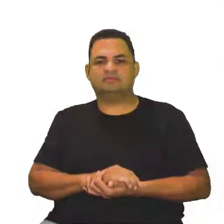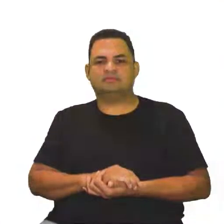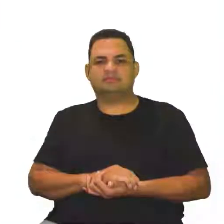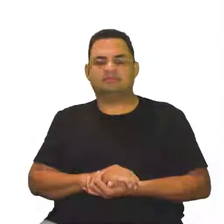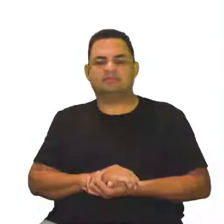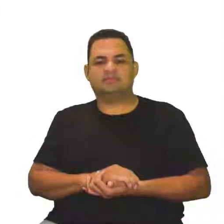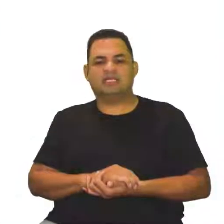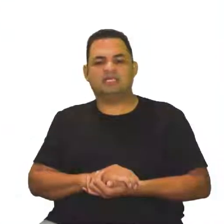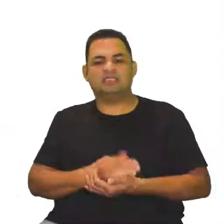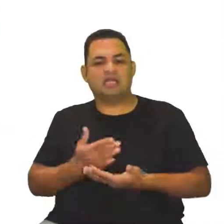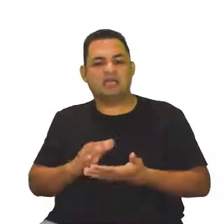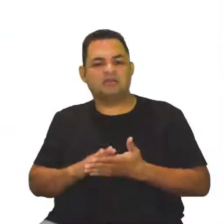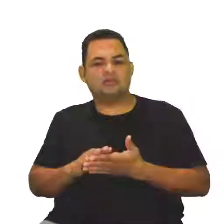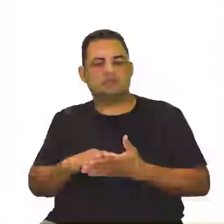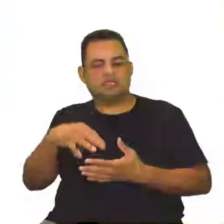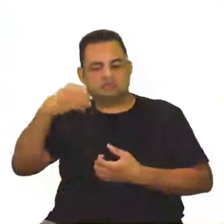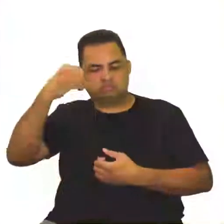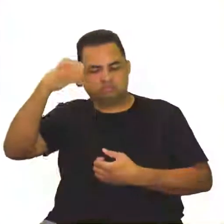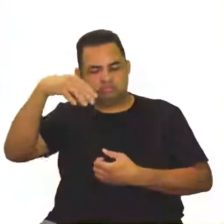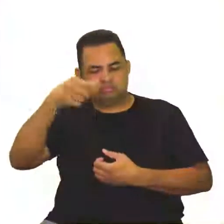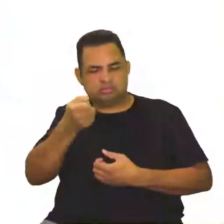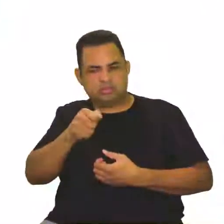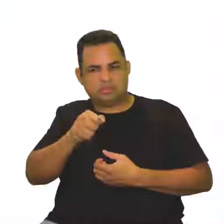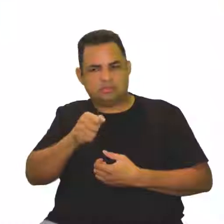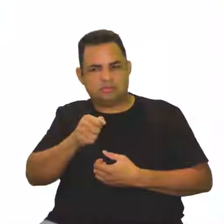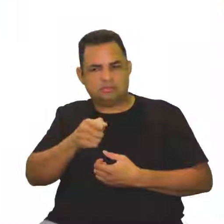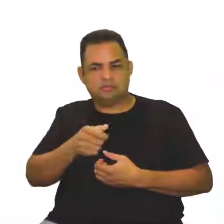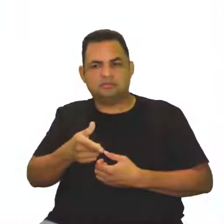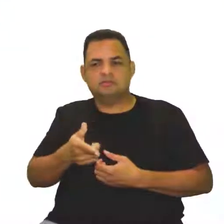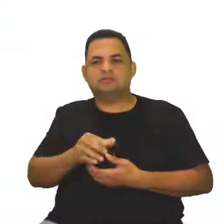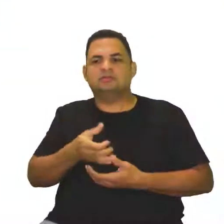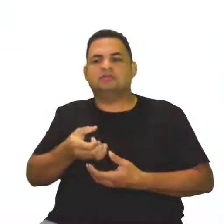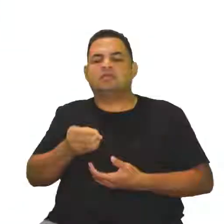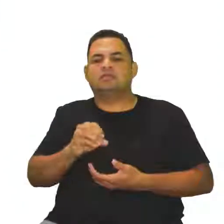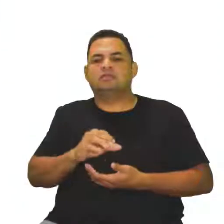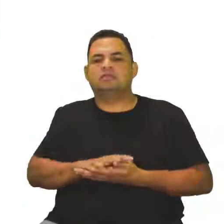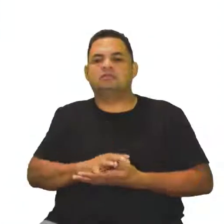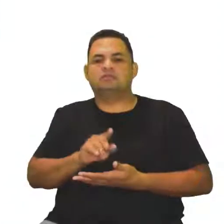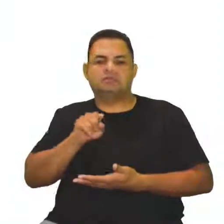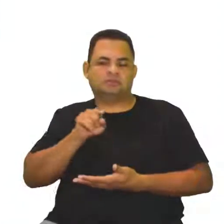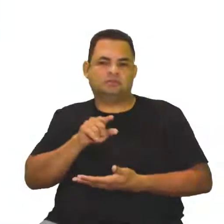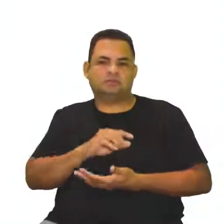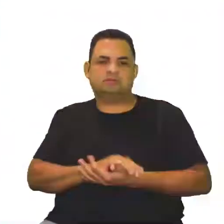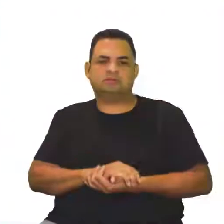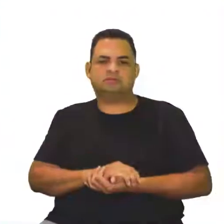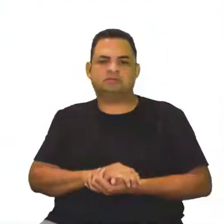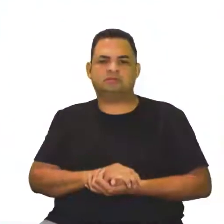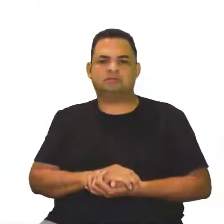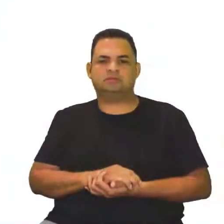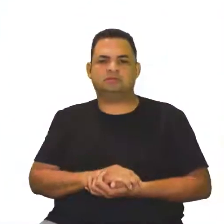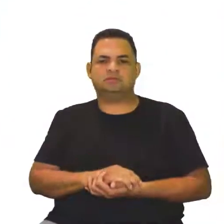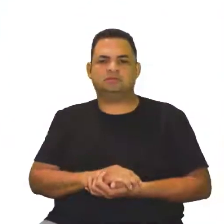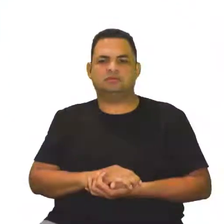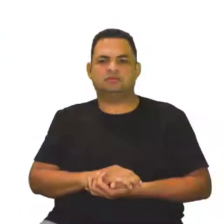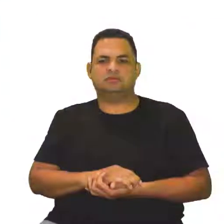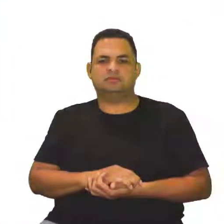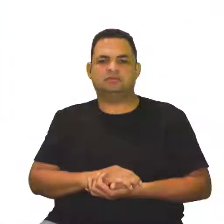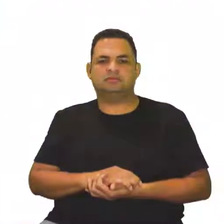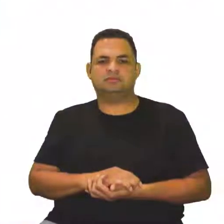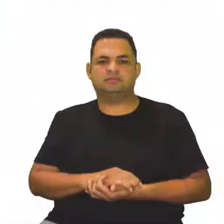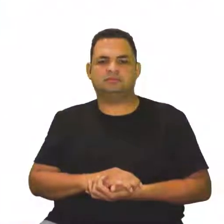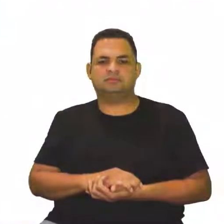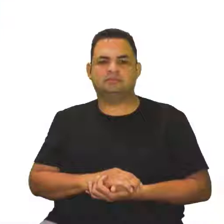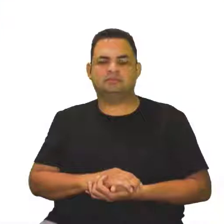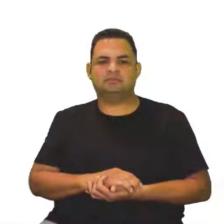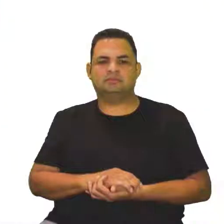pleno funcionamento aí, opa, tá ali a formulazinha, como eu tinha colocado para vocês, deixa eu colocar a do slide que